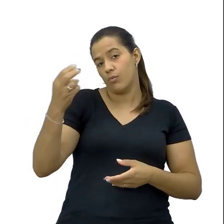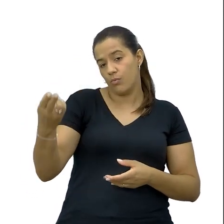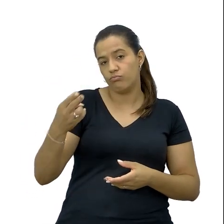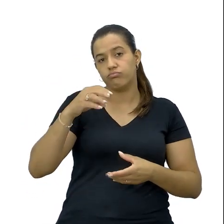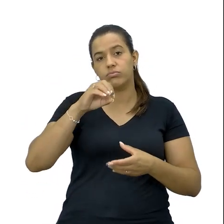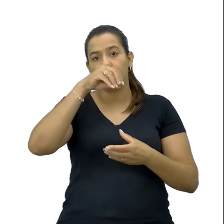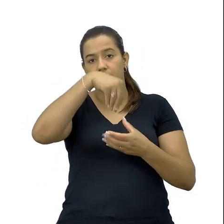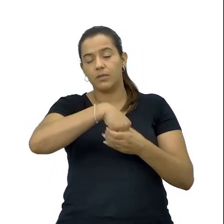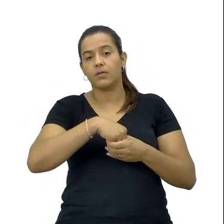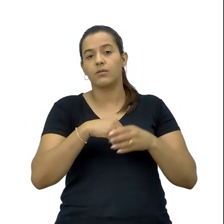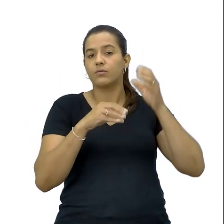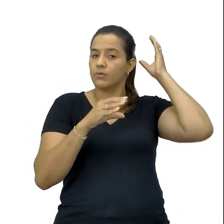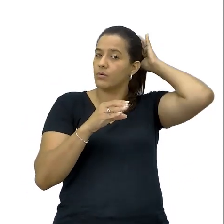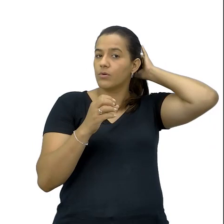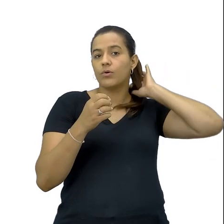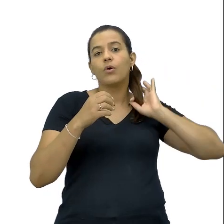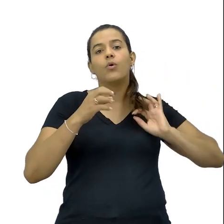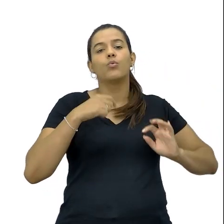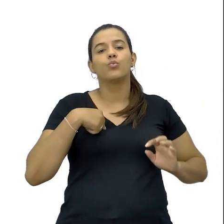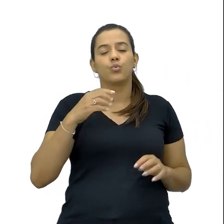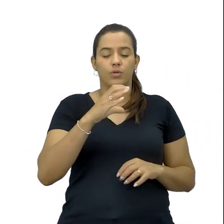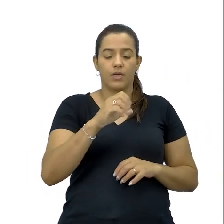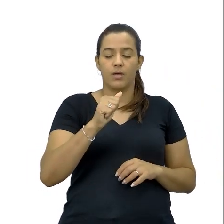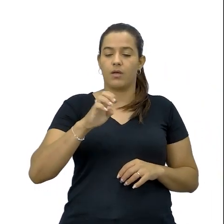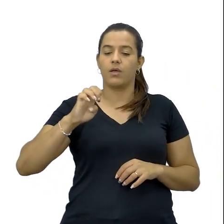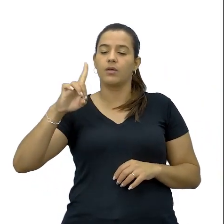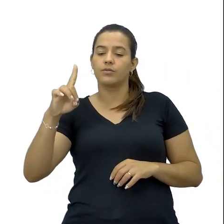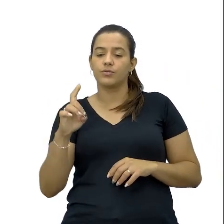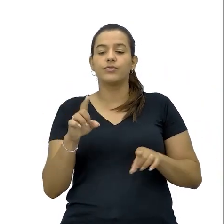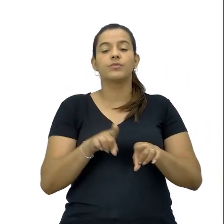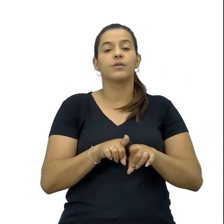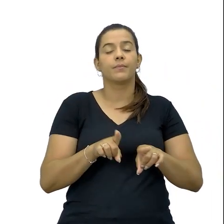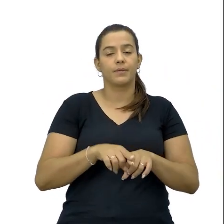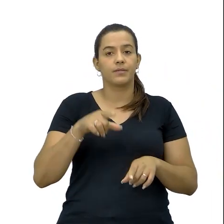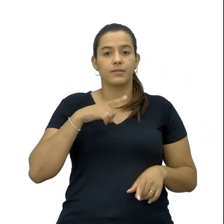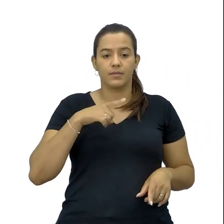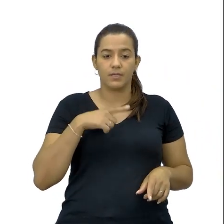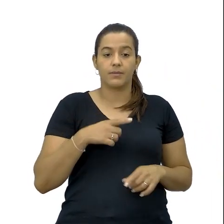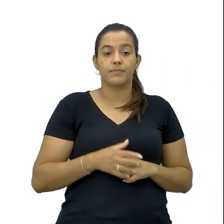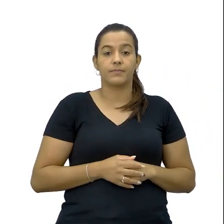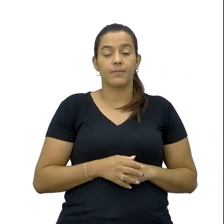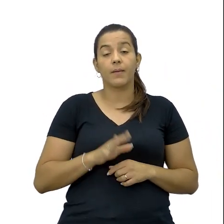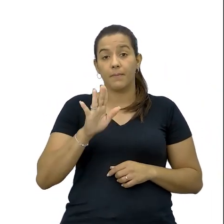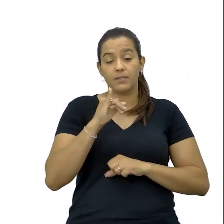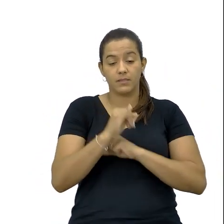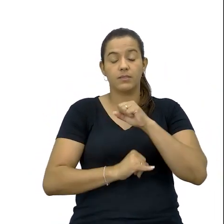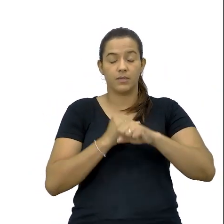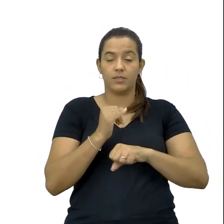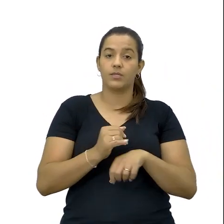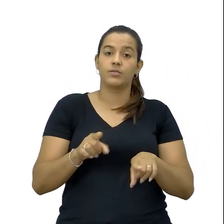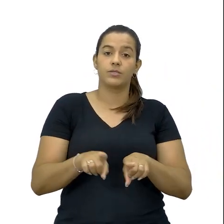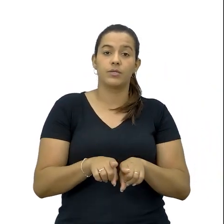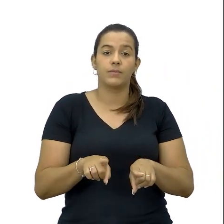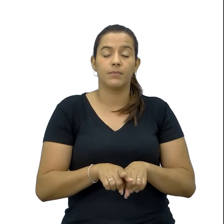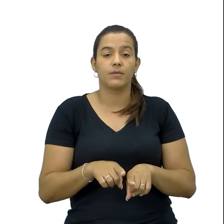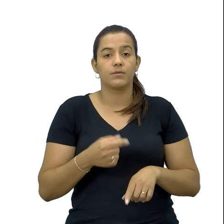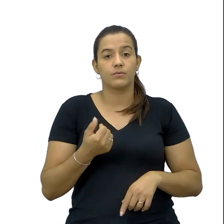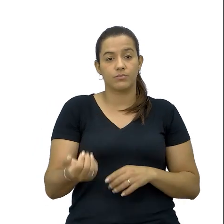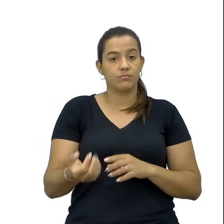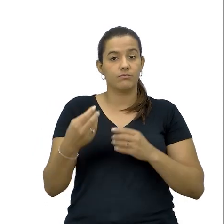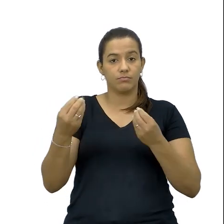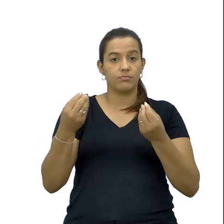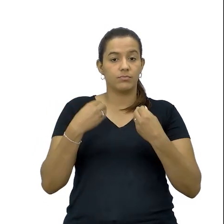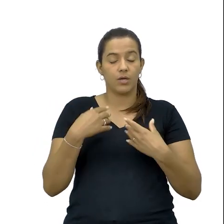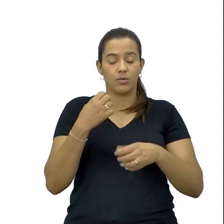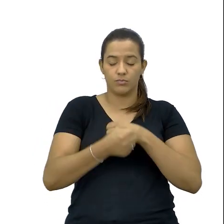do CAED, nós temos as questões. Mas o intranet me dá tanto as questões de 2021, quanto